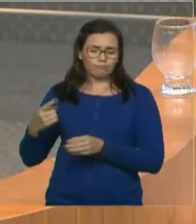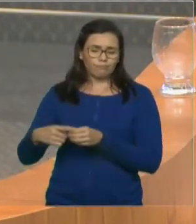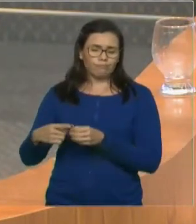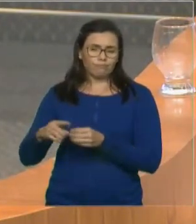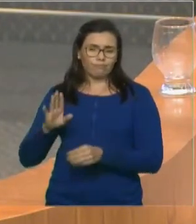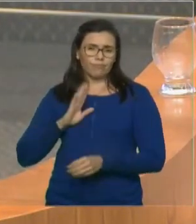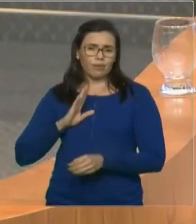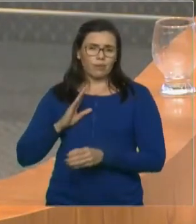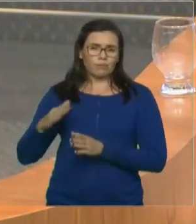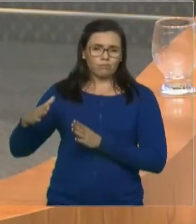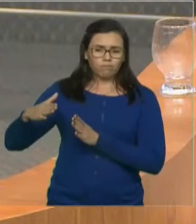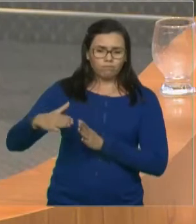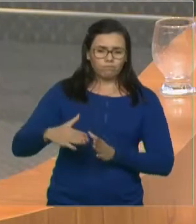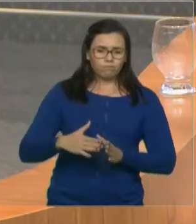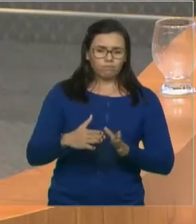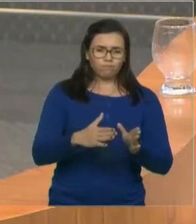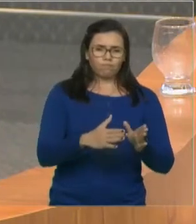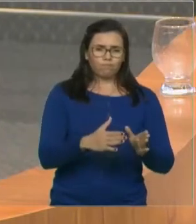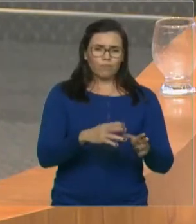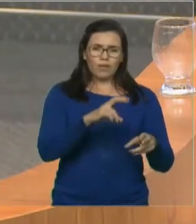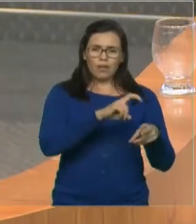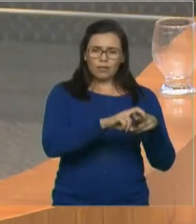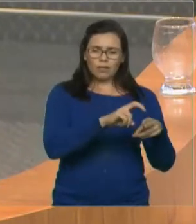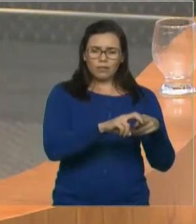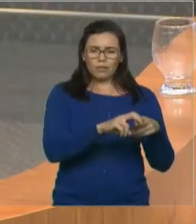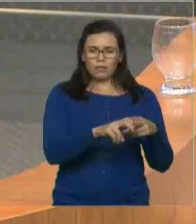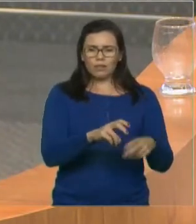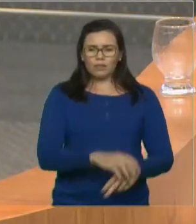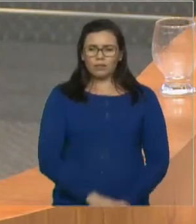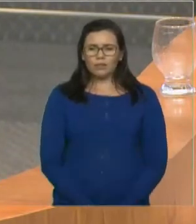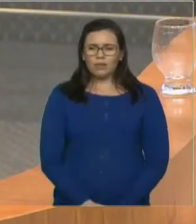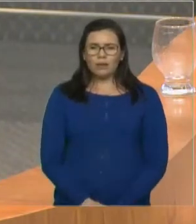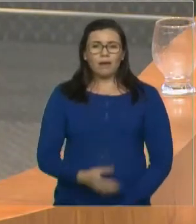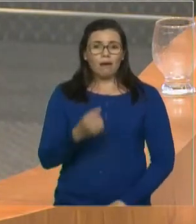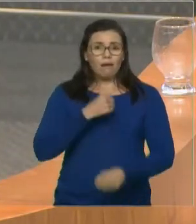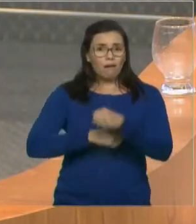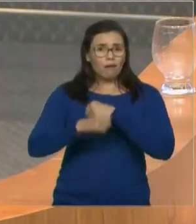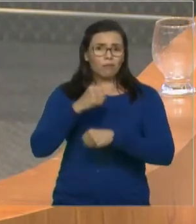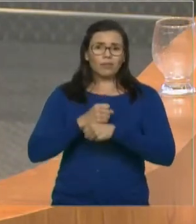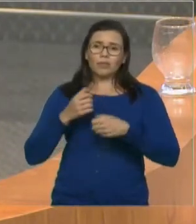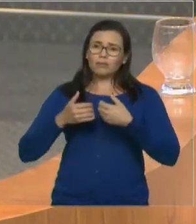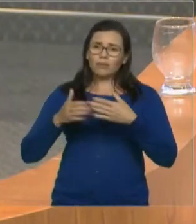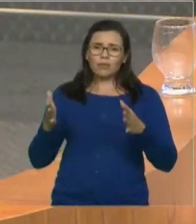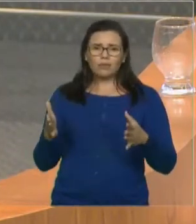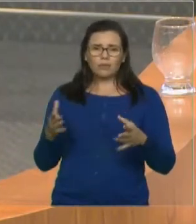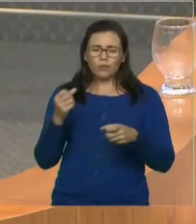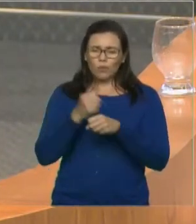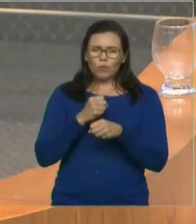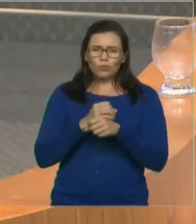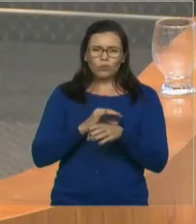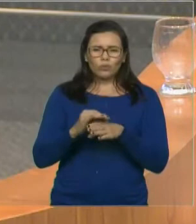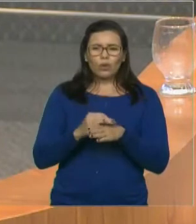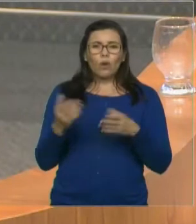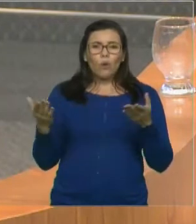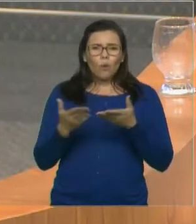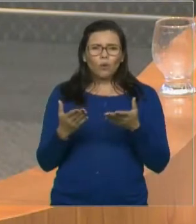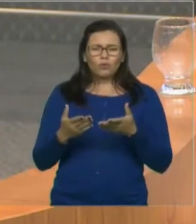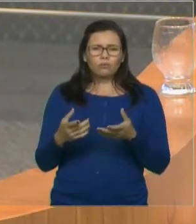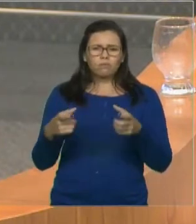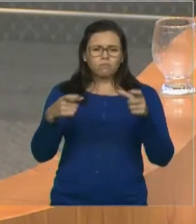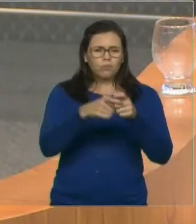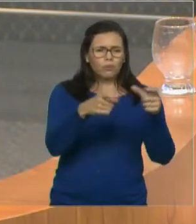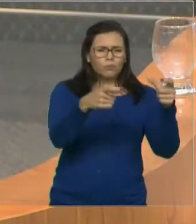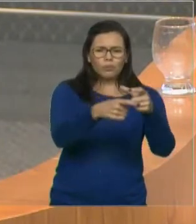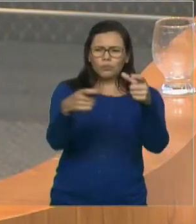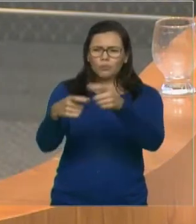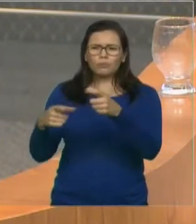foi um tapa-buraco, foi toda reformada, hoje está igual uma peneira cheia de buraco. Cadê a qualidade do serviço